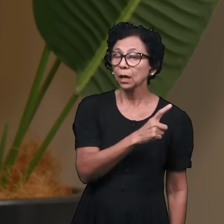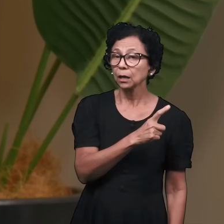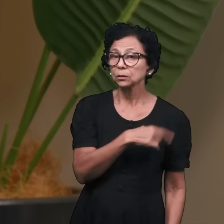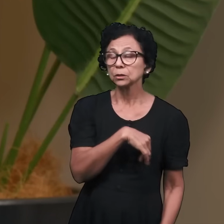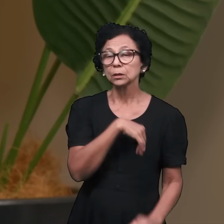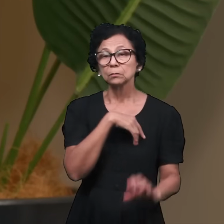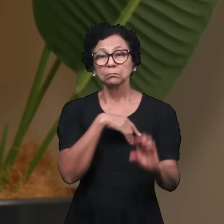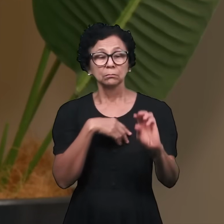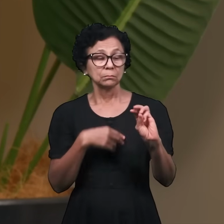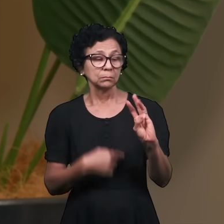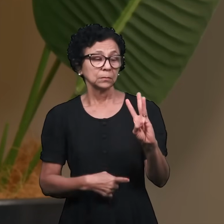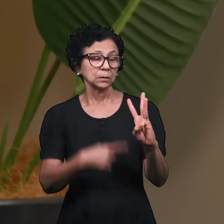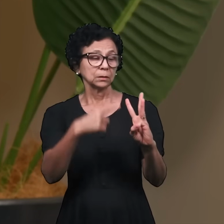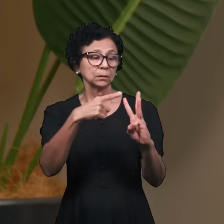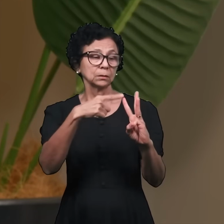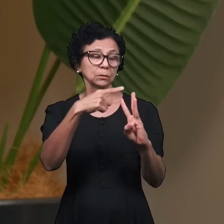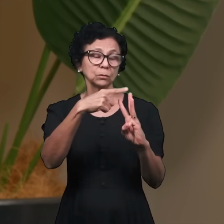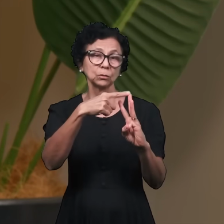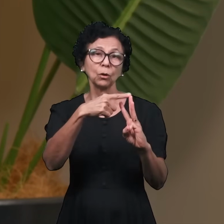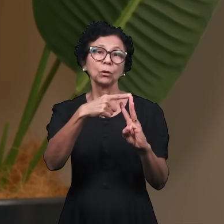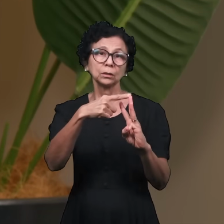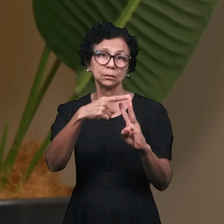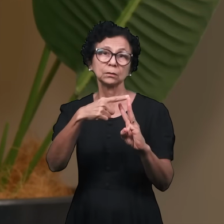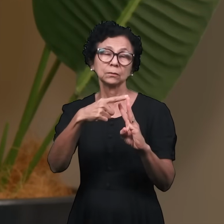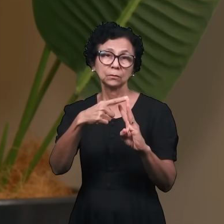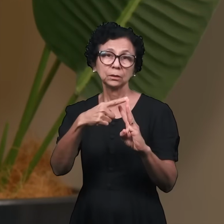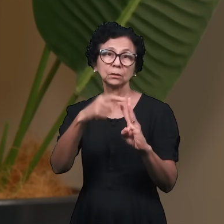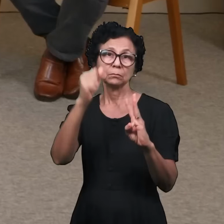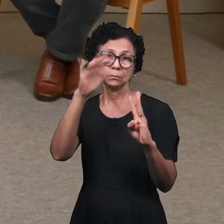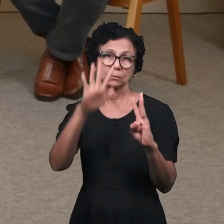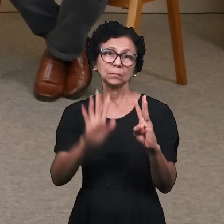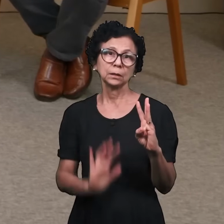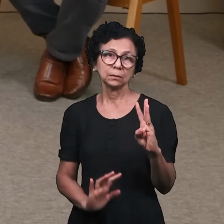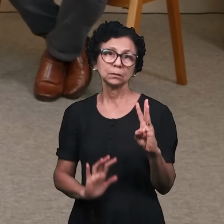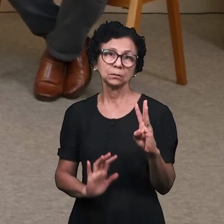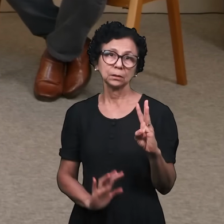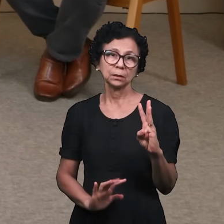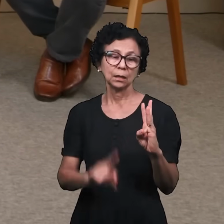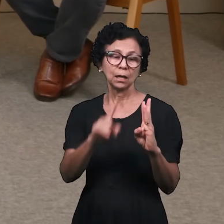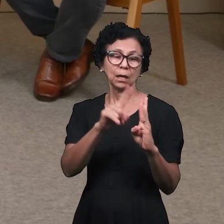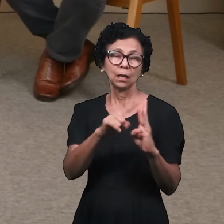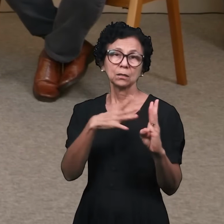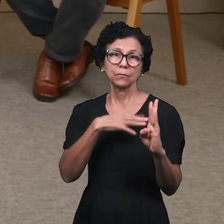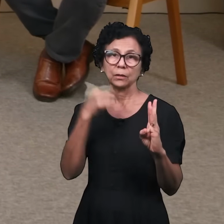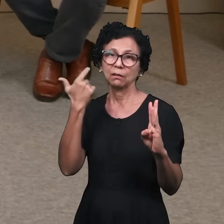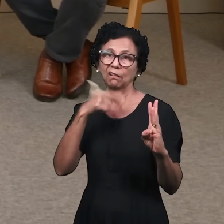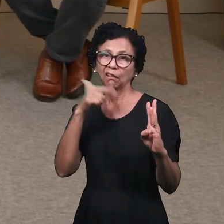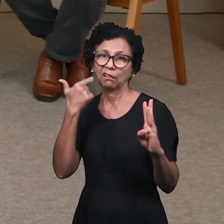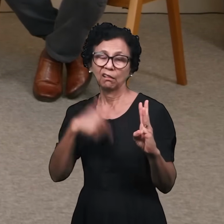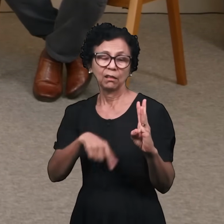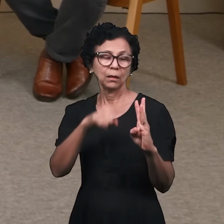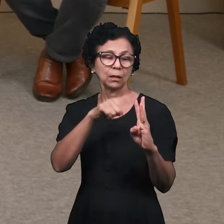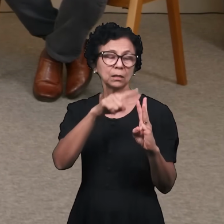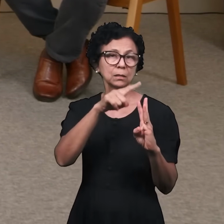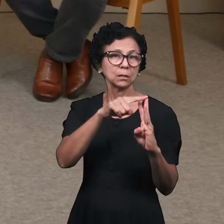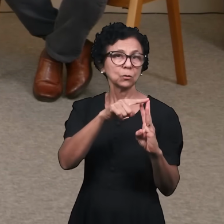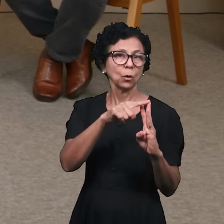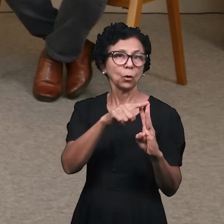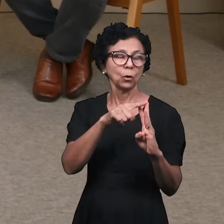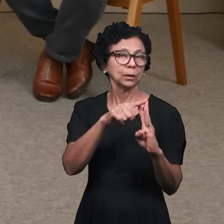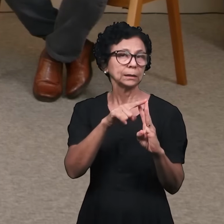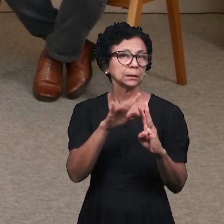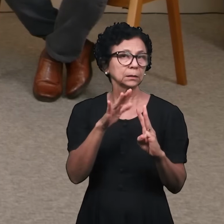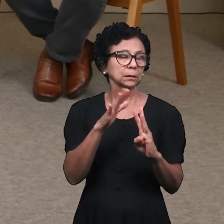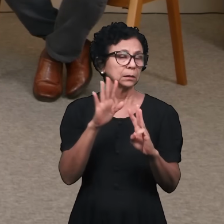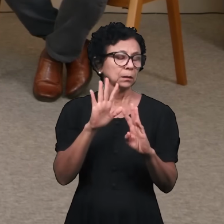grande bênção veio sobre Sem e Jafé, não é, Fernando? É verdade. Eu creio que isso reforça o aspecto de